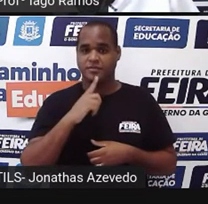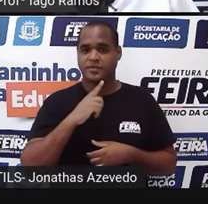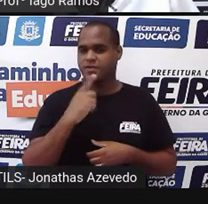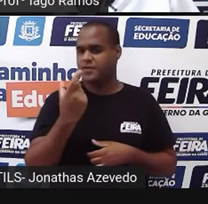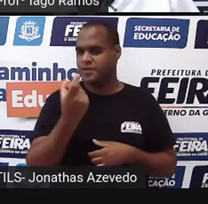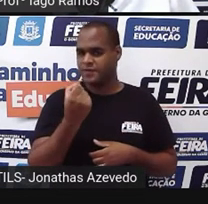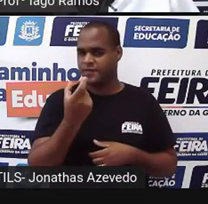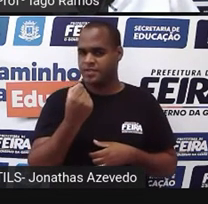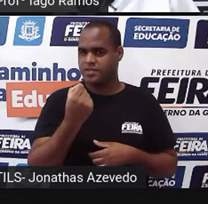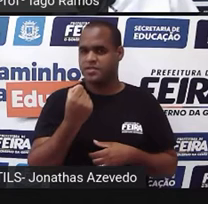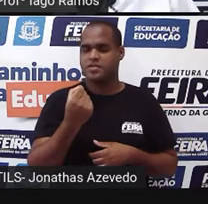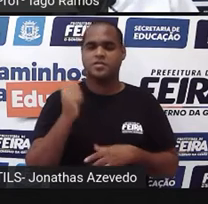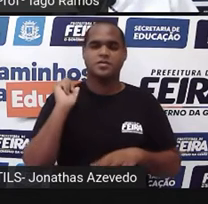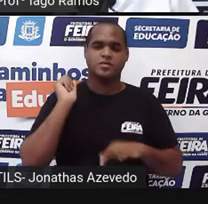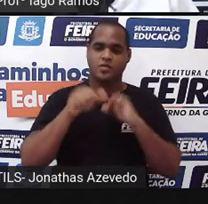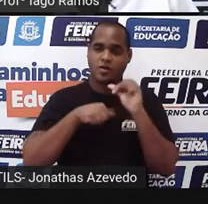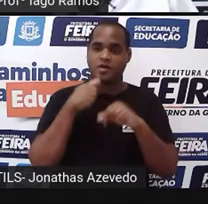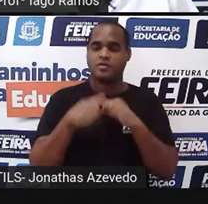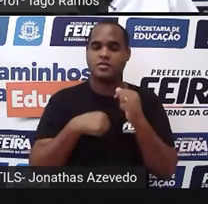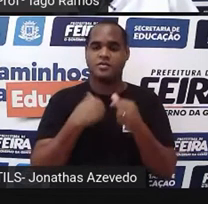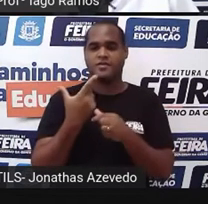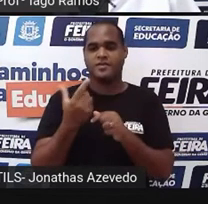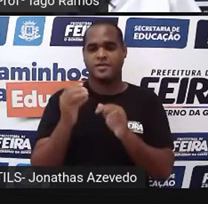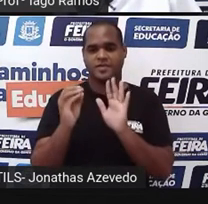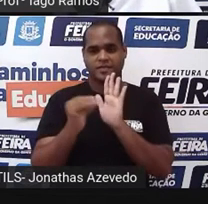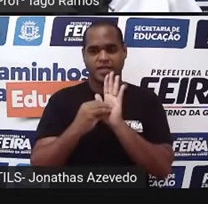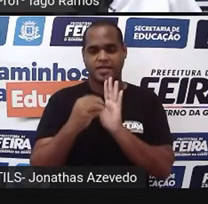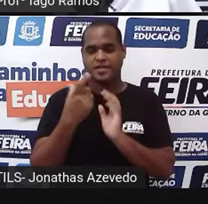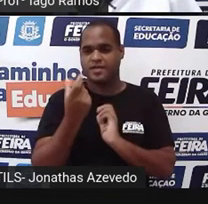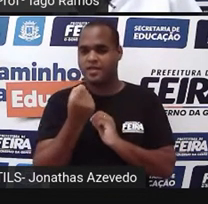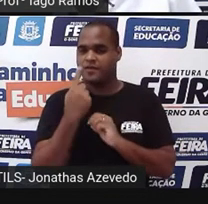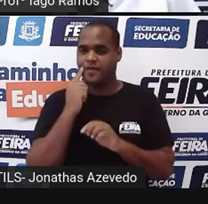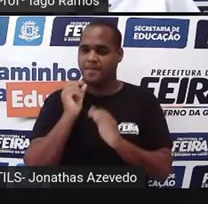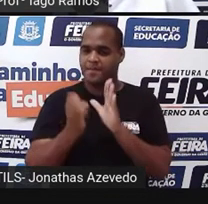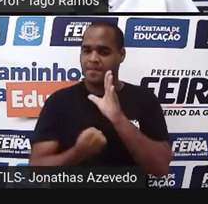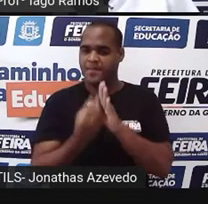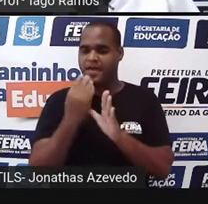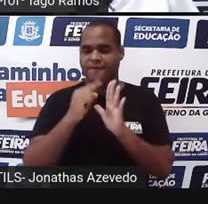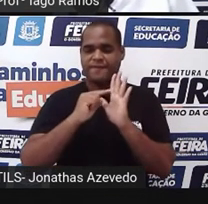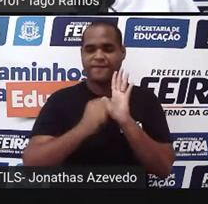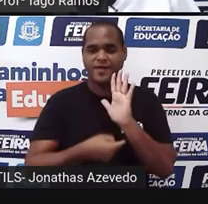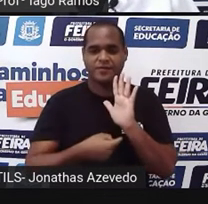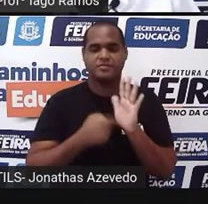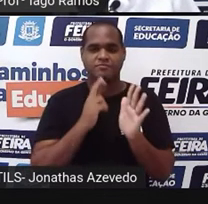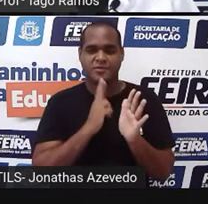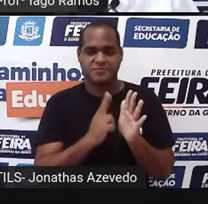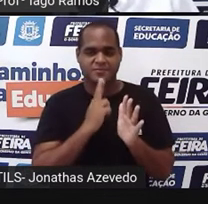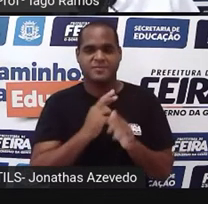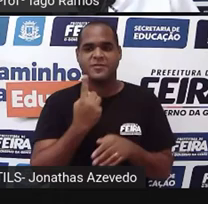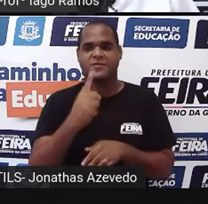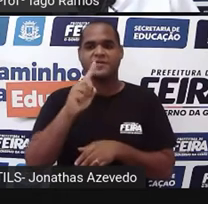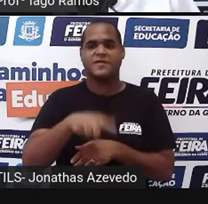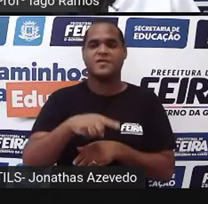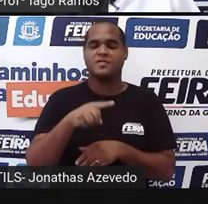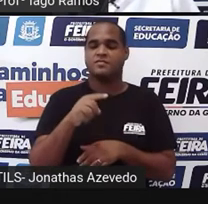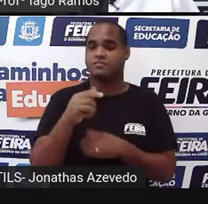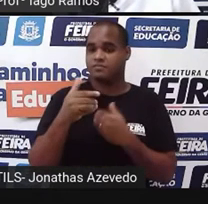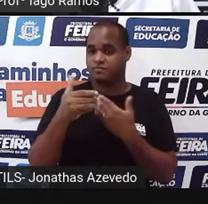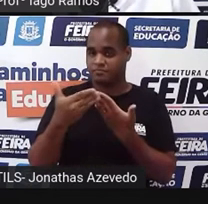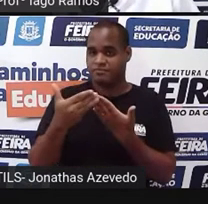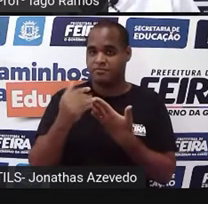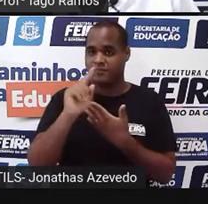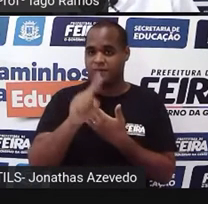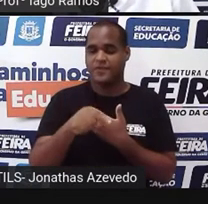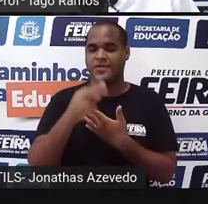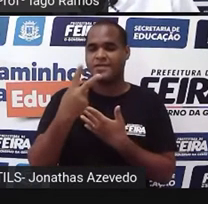quando eu coloco esse zero aí aparece uma, ali no resultado então fica um, o